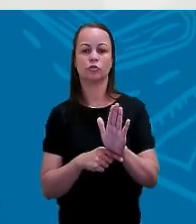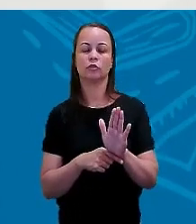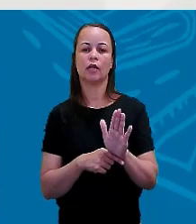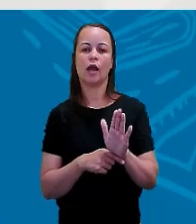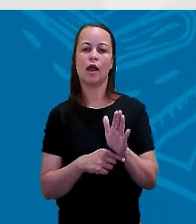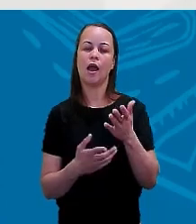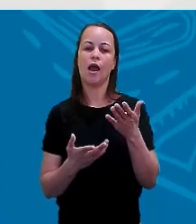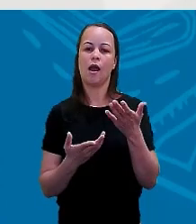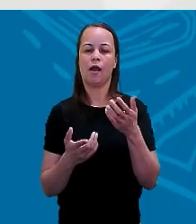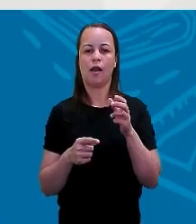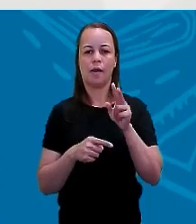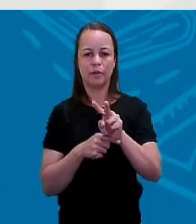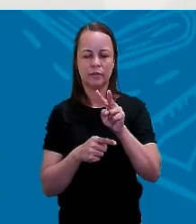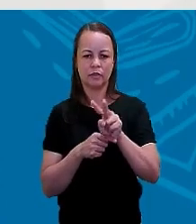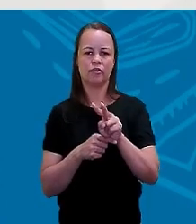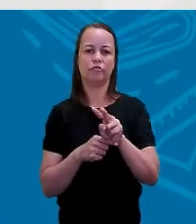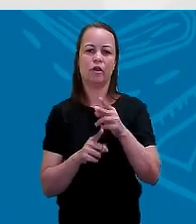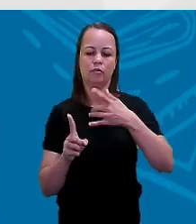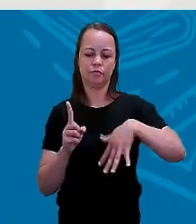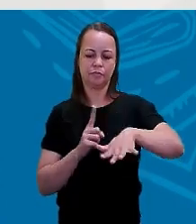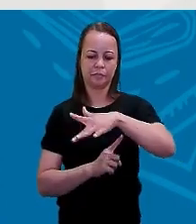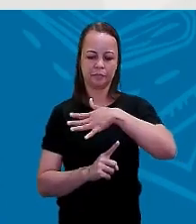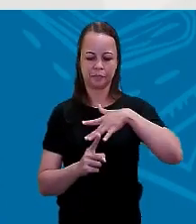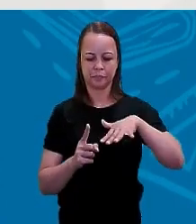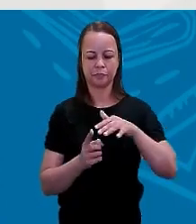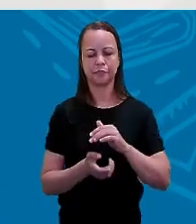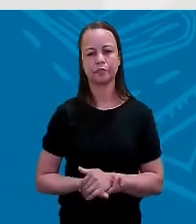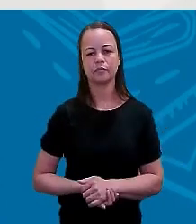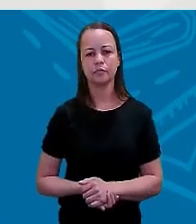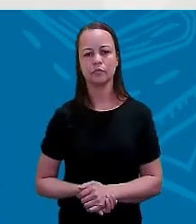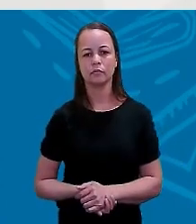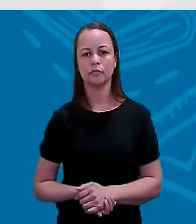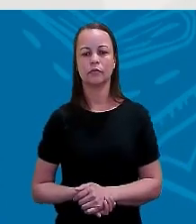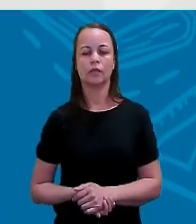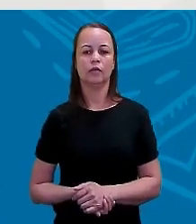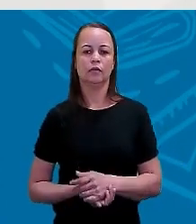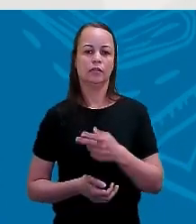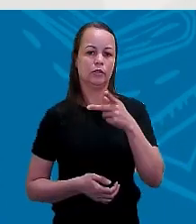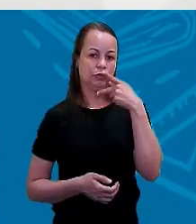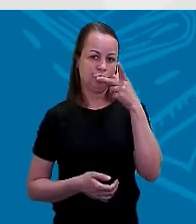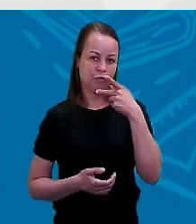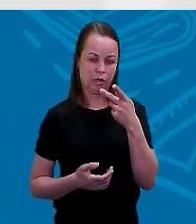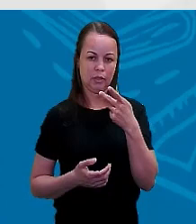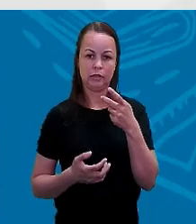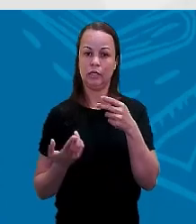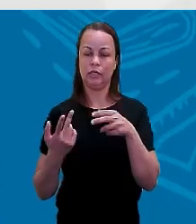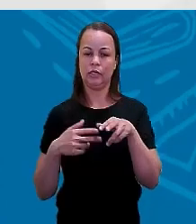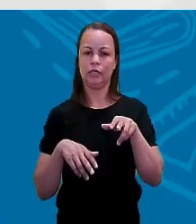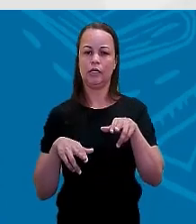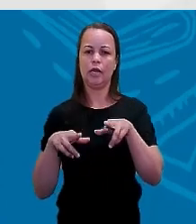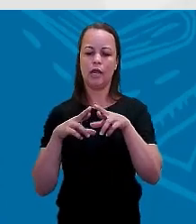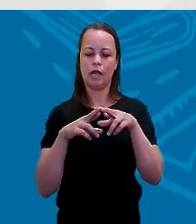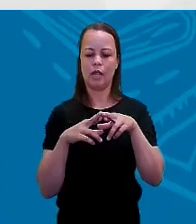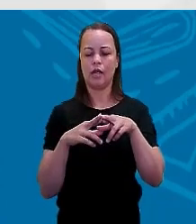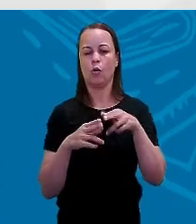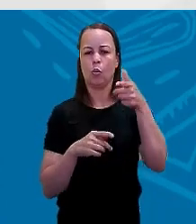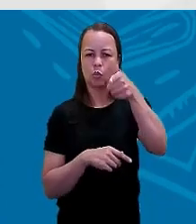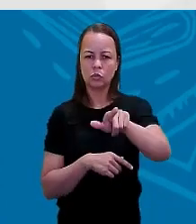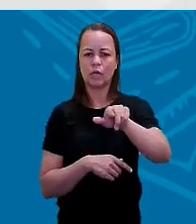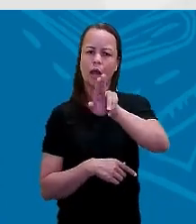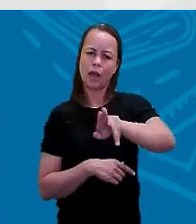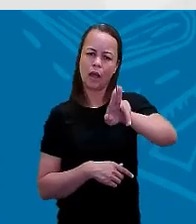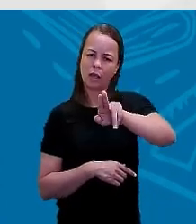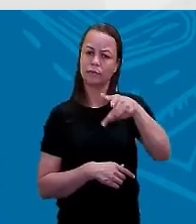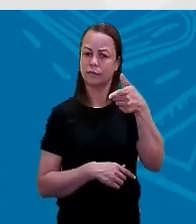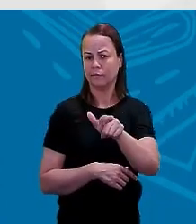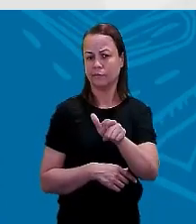preservação do nosso meio ambiente. Quando a gente fala de reutilização, como o próprio nome sugere, é